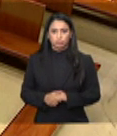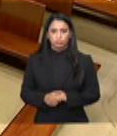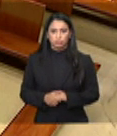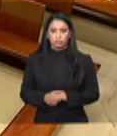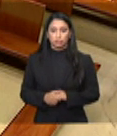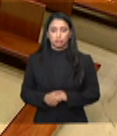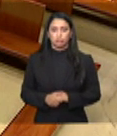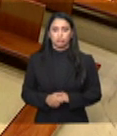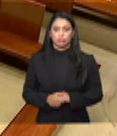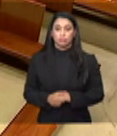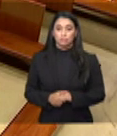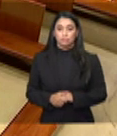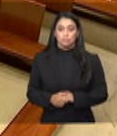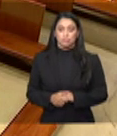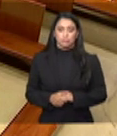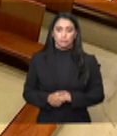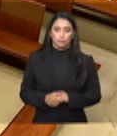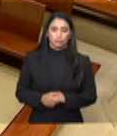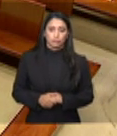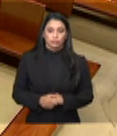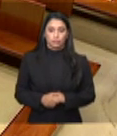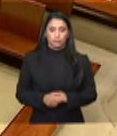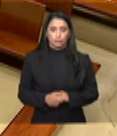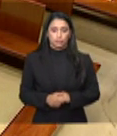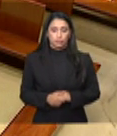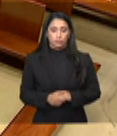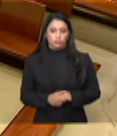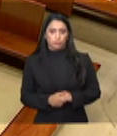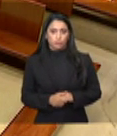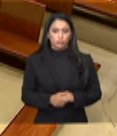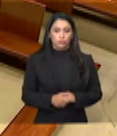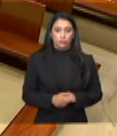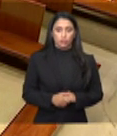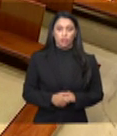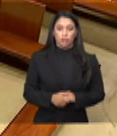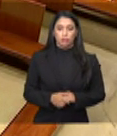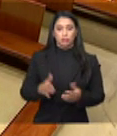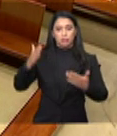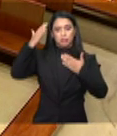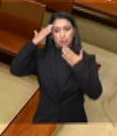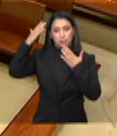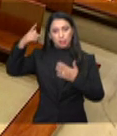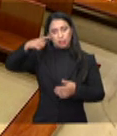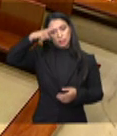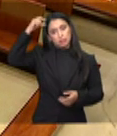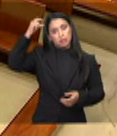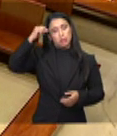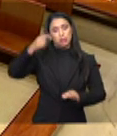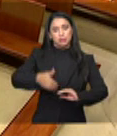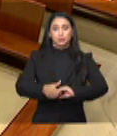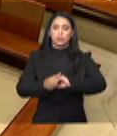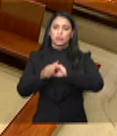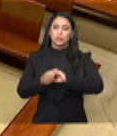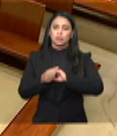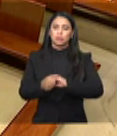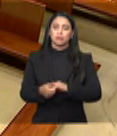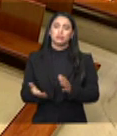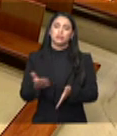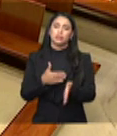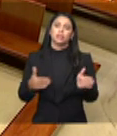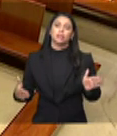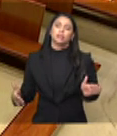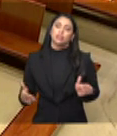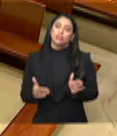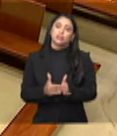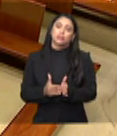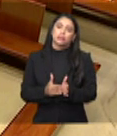Som? Agora sim. Muito obrigado, ministro Luiz Roberto Barroso, cumprimentando. O ministro Dias Toffoli senta-se